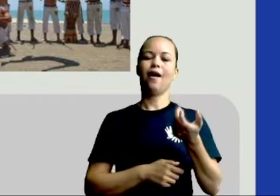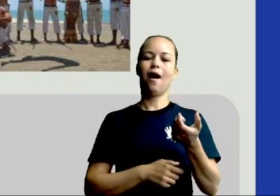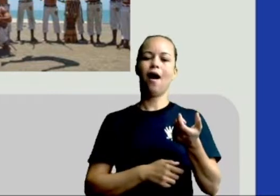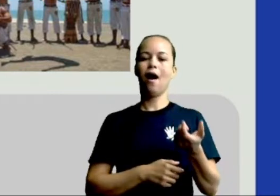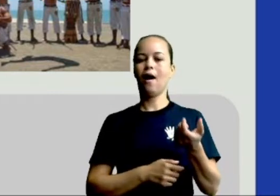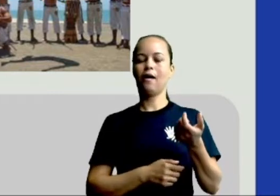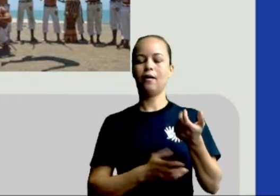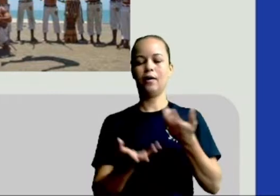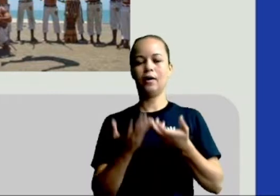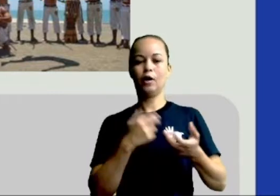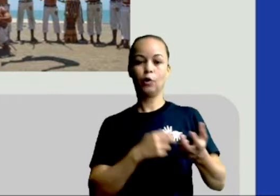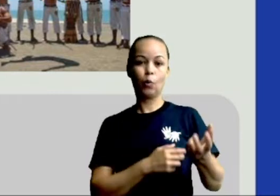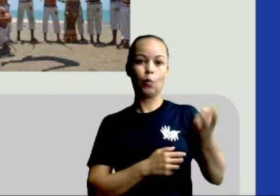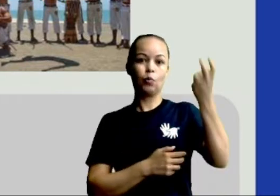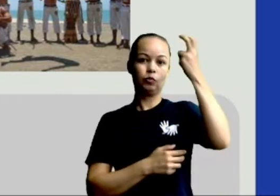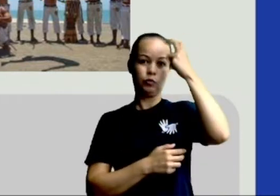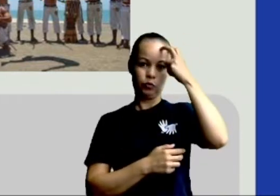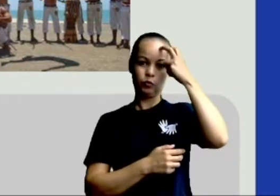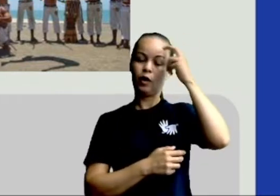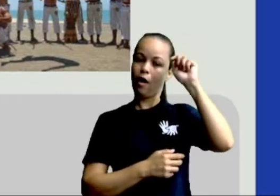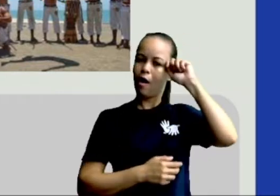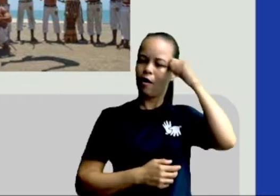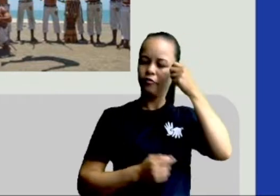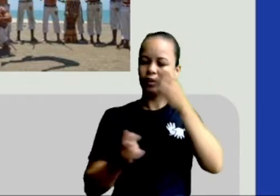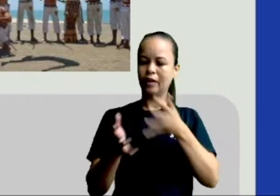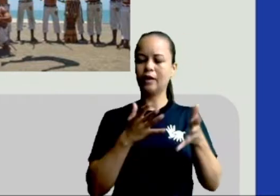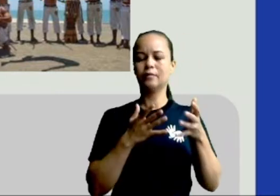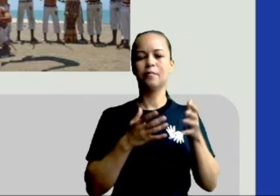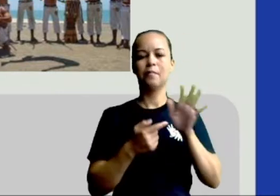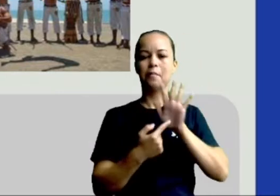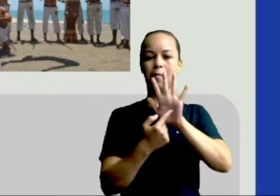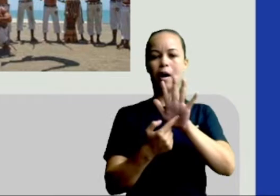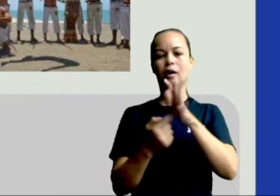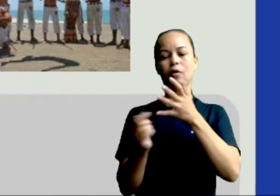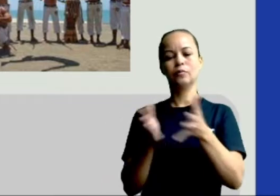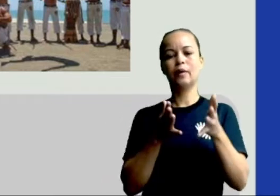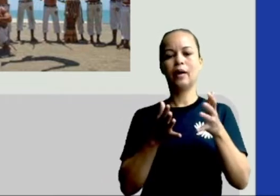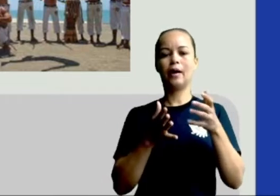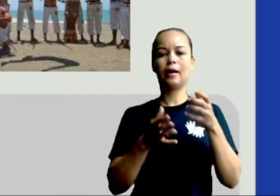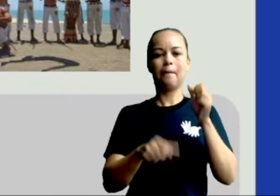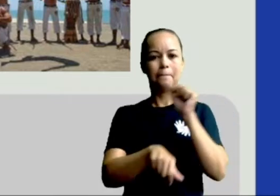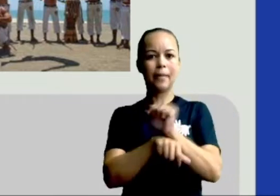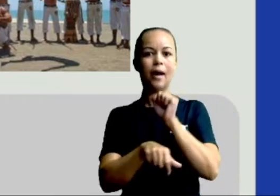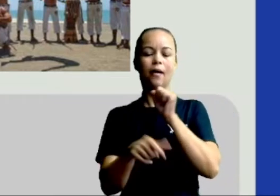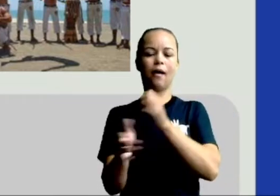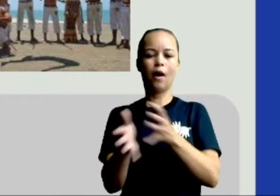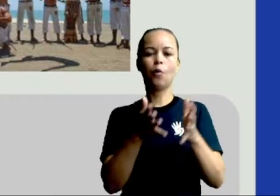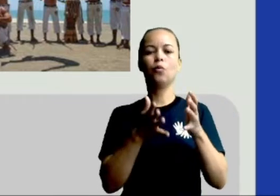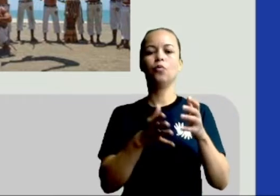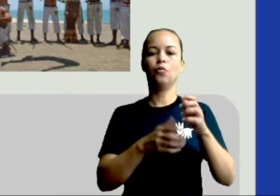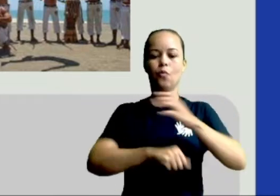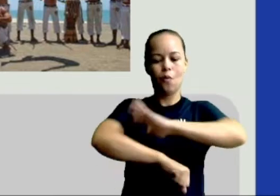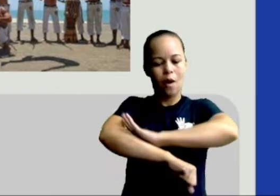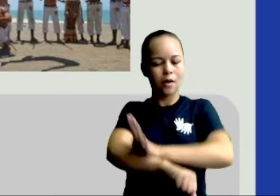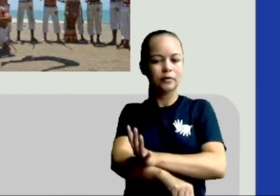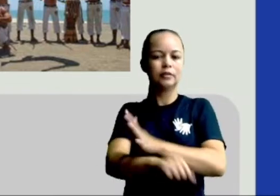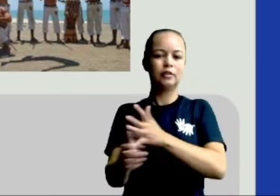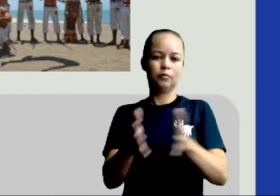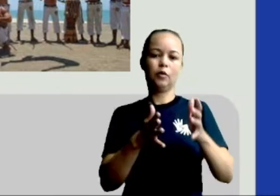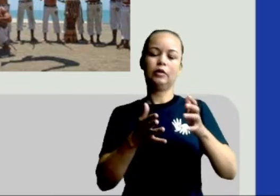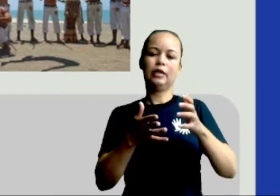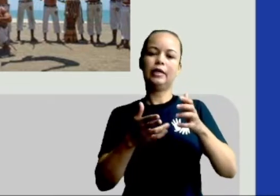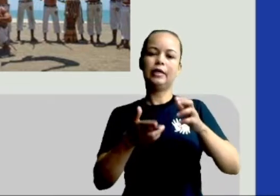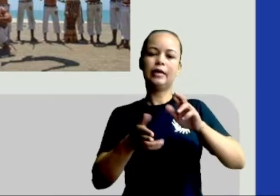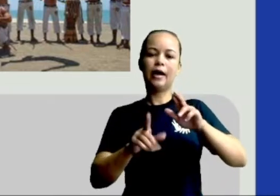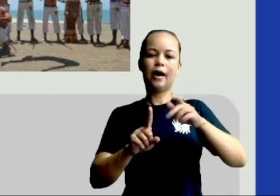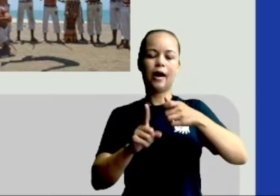Dia da Consciência Negra marca a importância das discussões e ações para combater o racismo e a desigualdade social no país. Fala